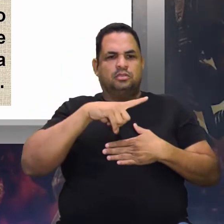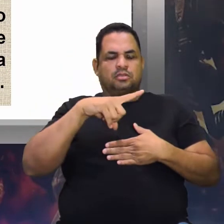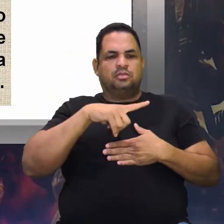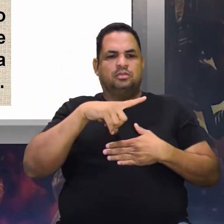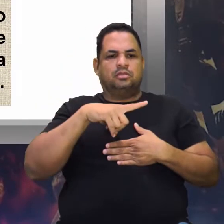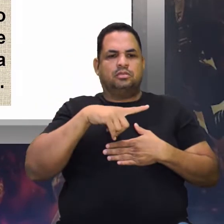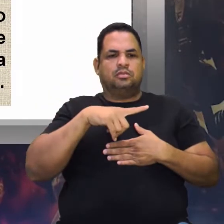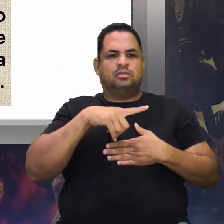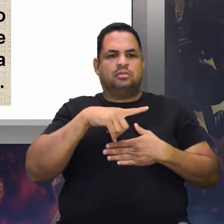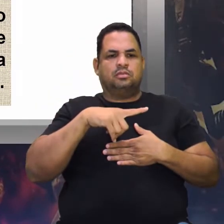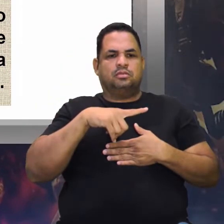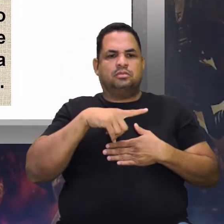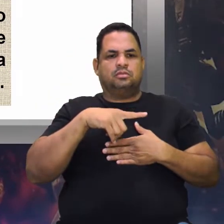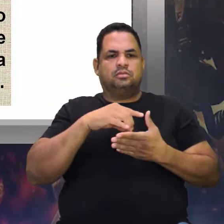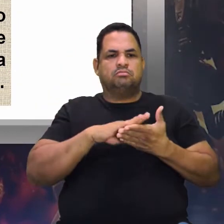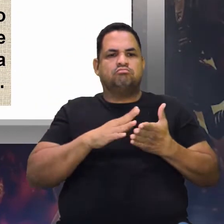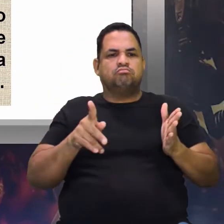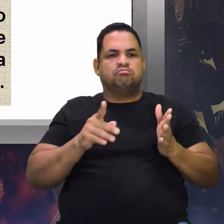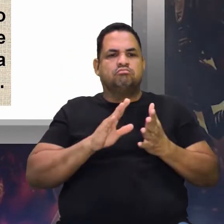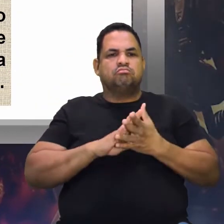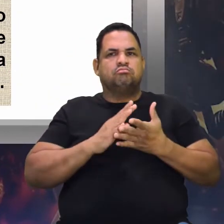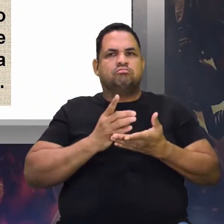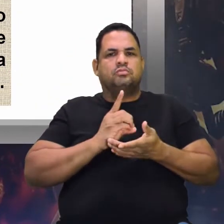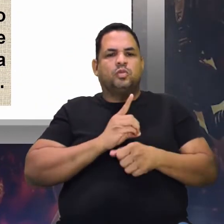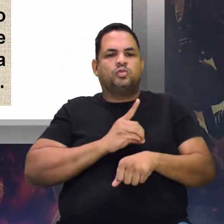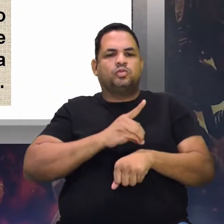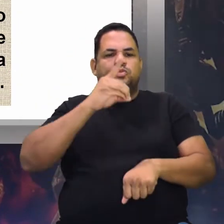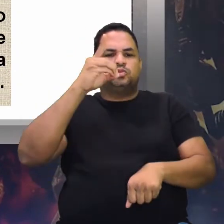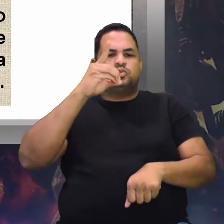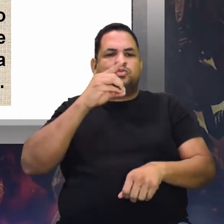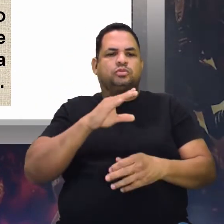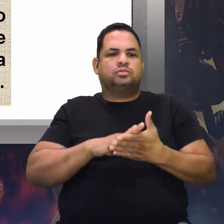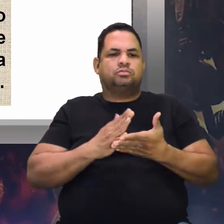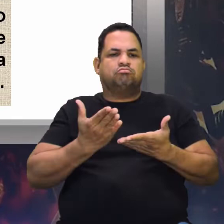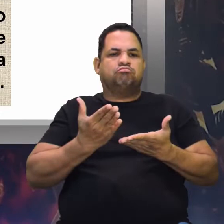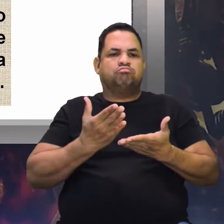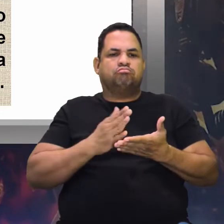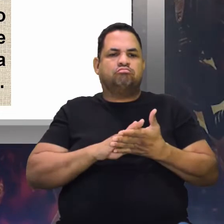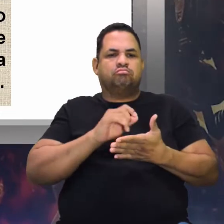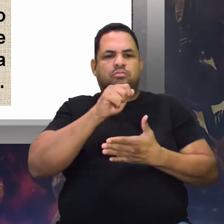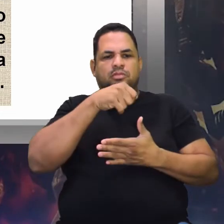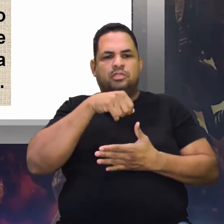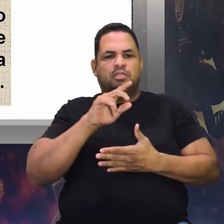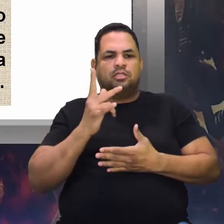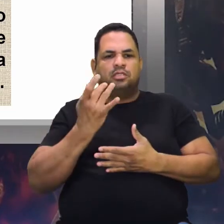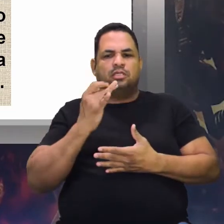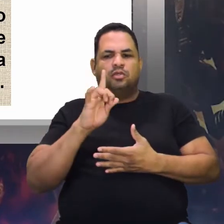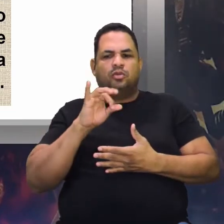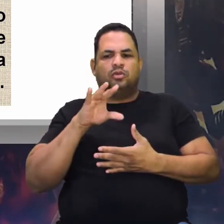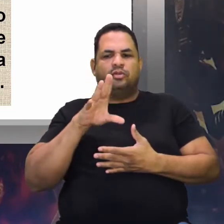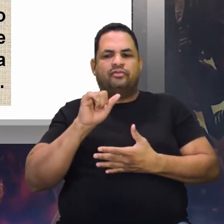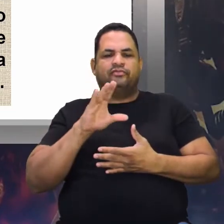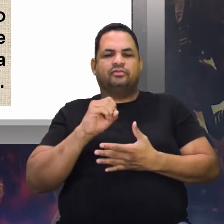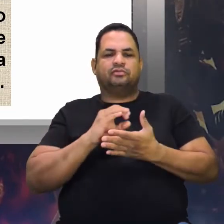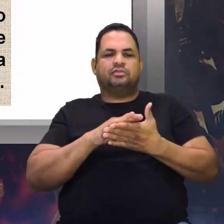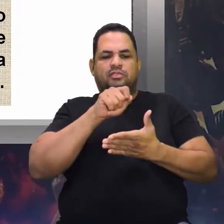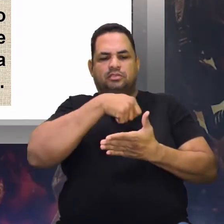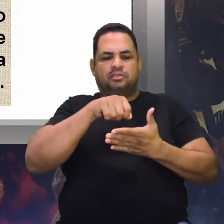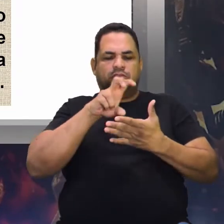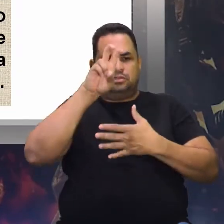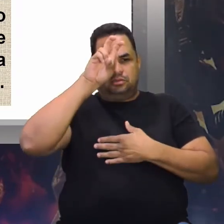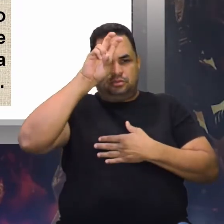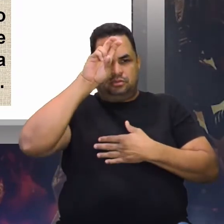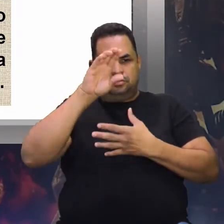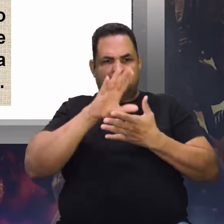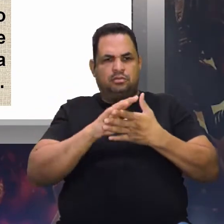uma especialidade, doutorado e tudo só em hieróglifos, que é aquela escrita egípcia? Quem assistiu